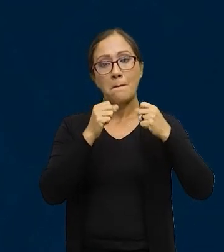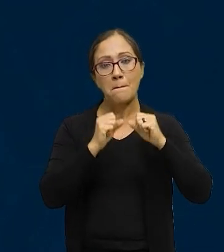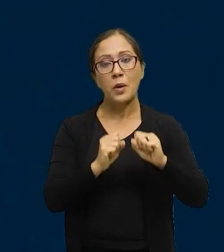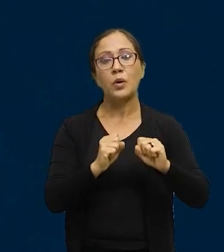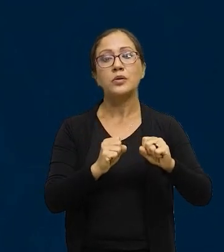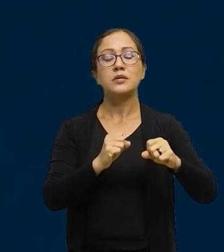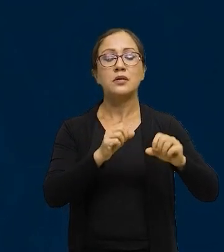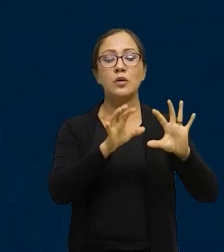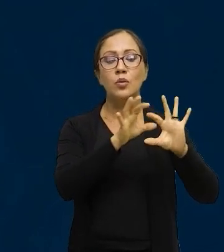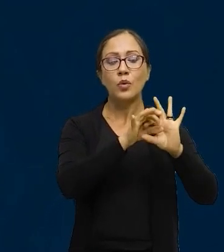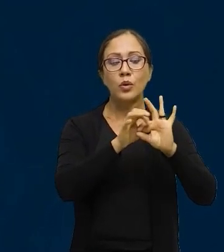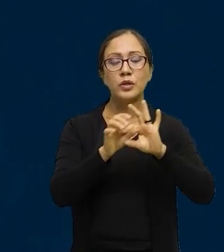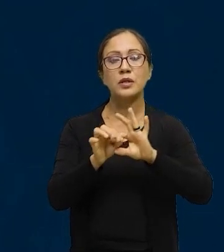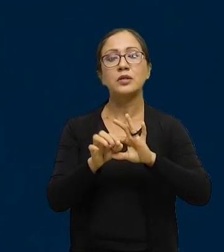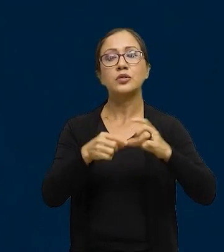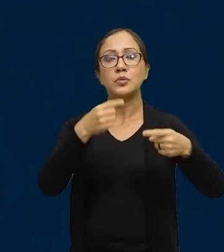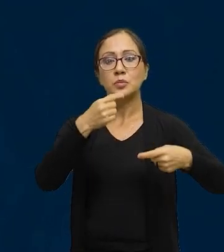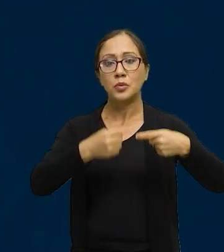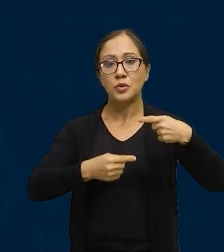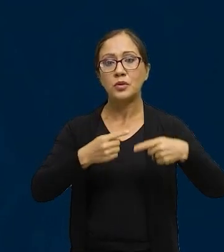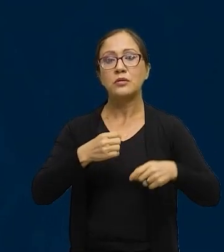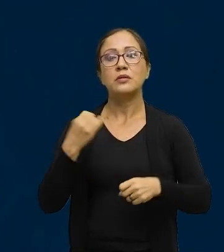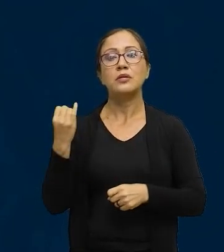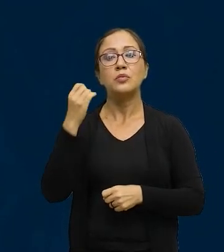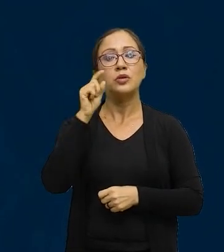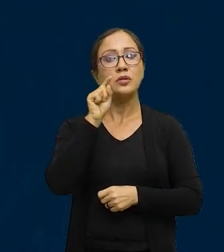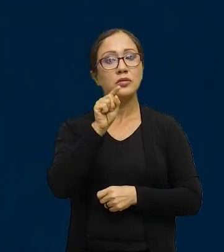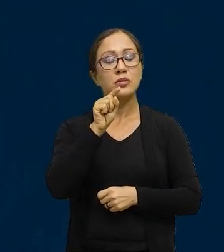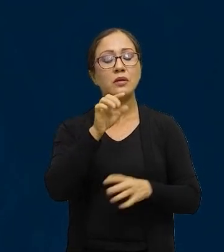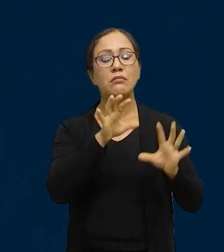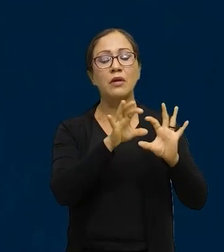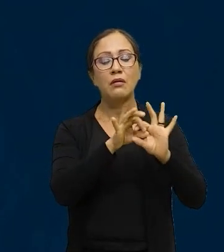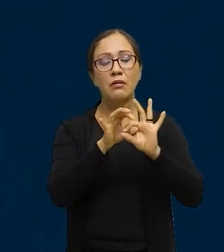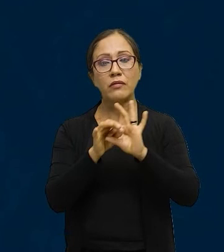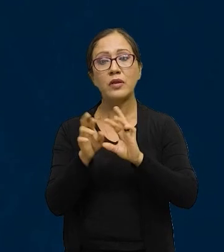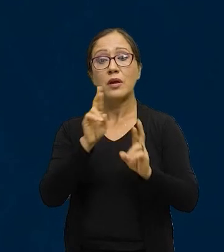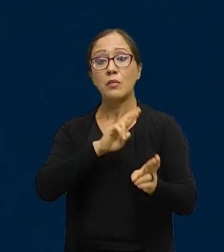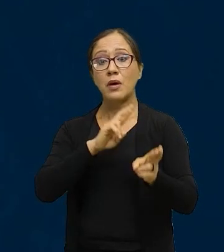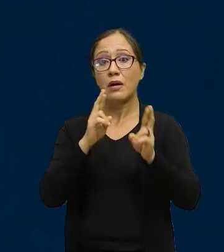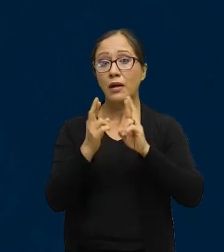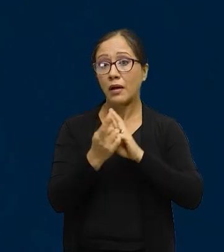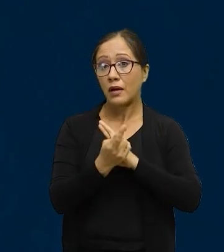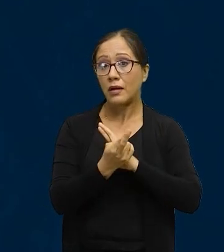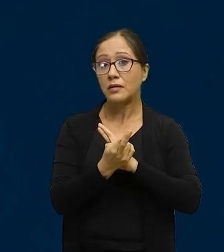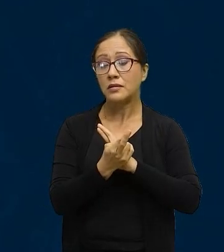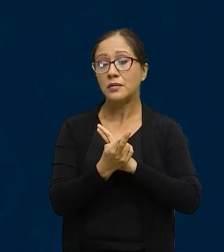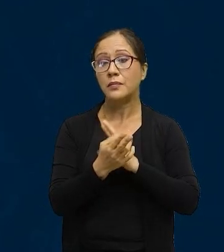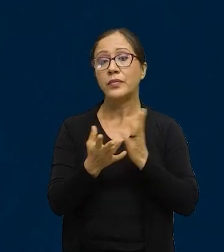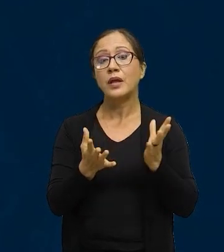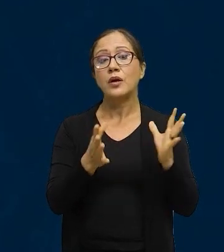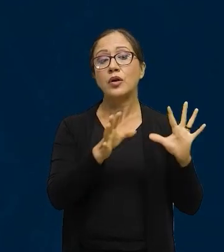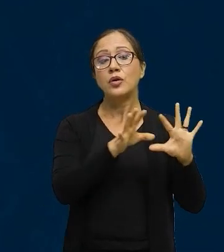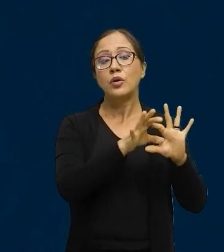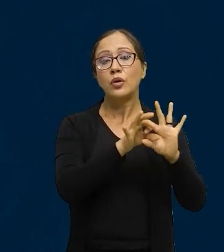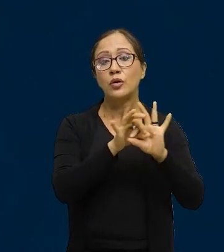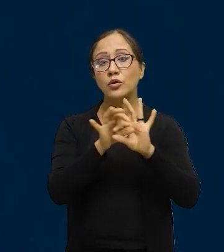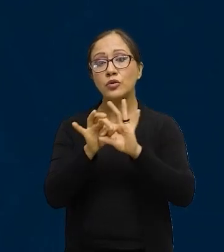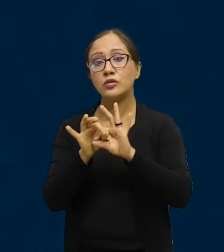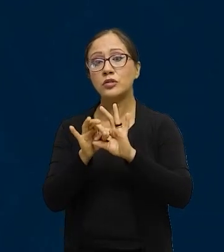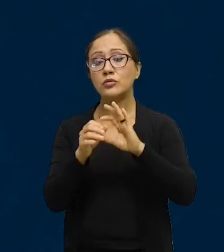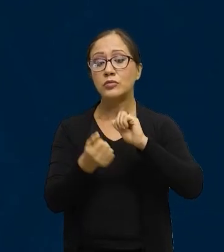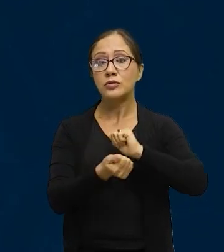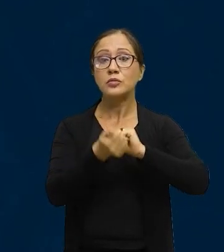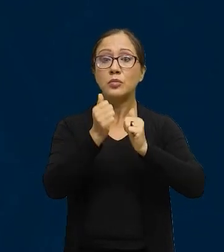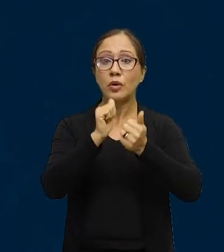na charge. É necessário que tenha esse contexto, você fazer uma relação. Um contexto, contexto